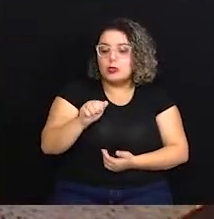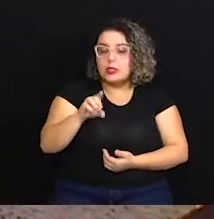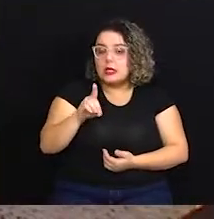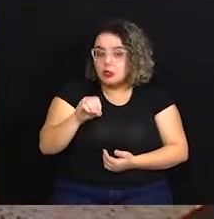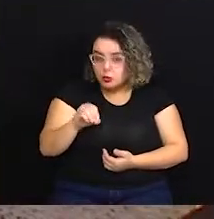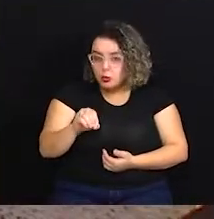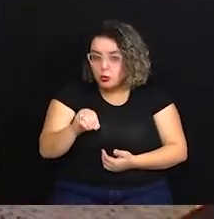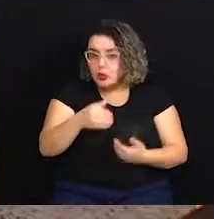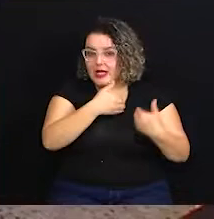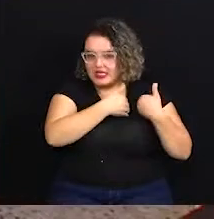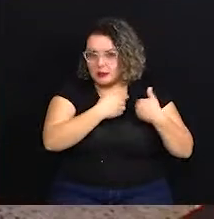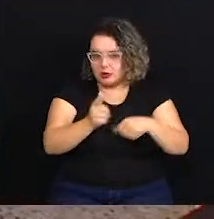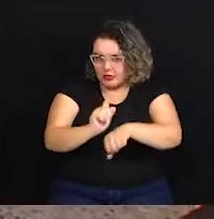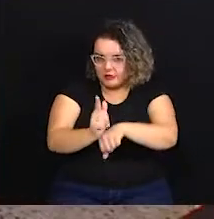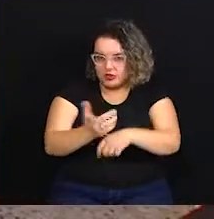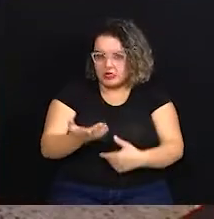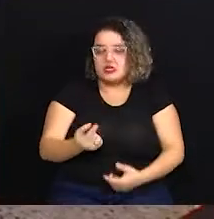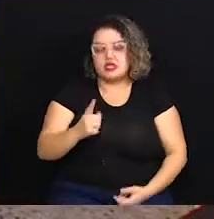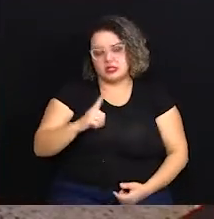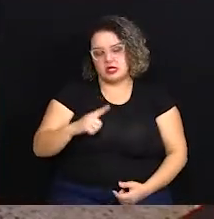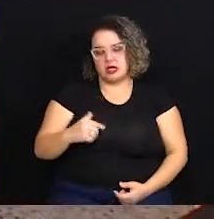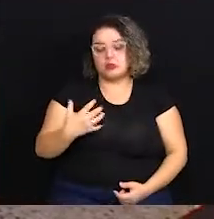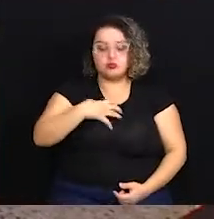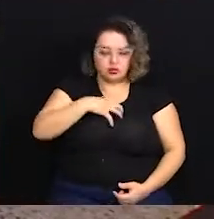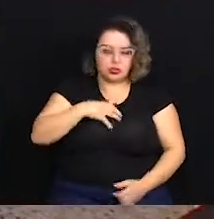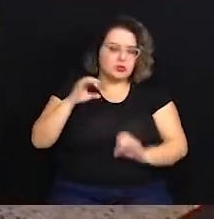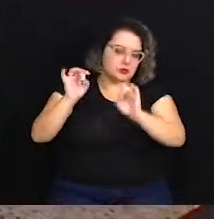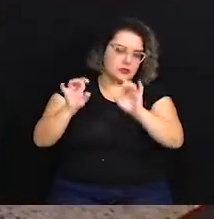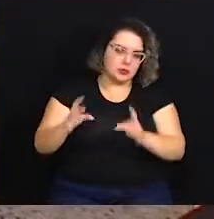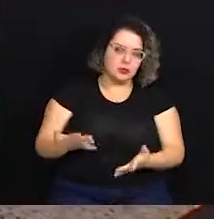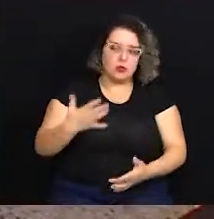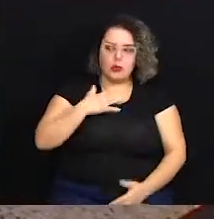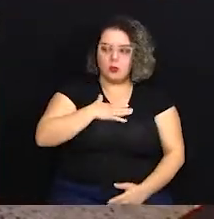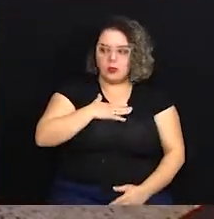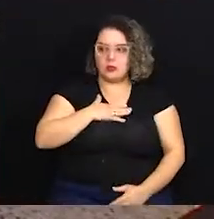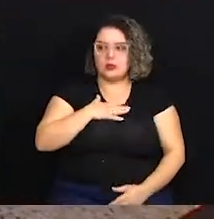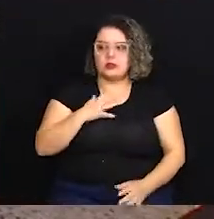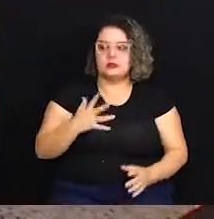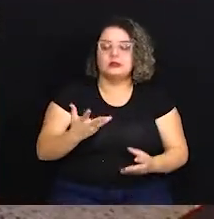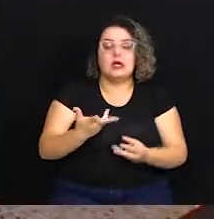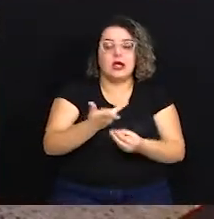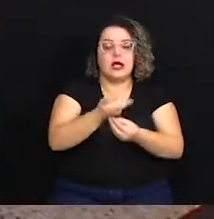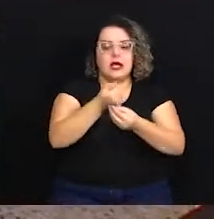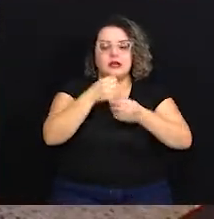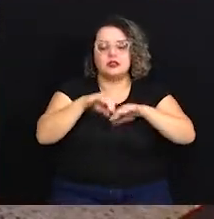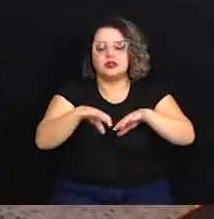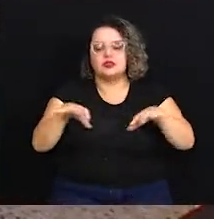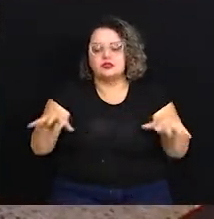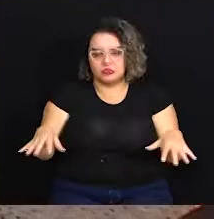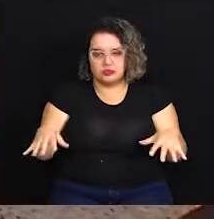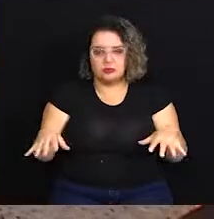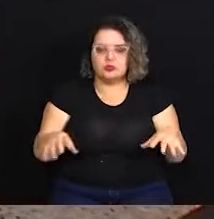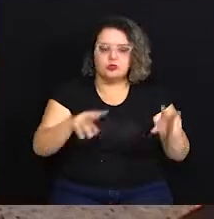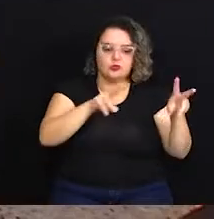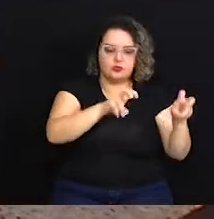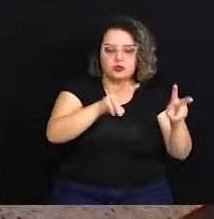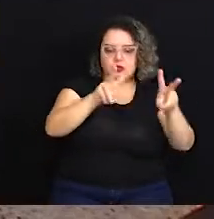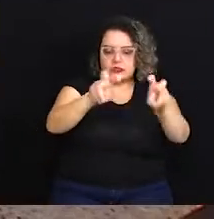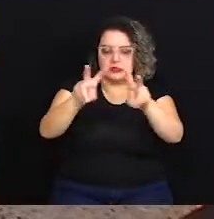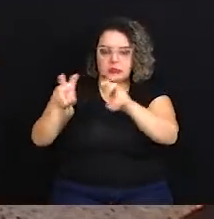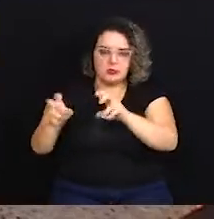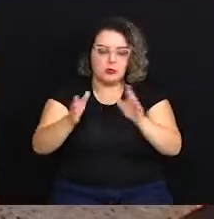de trabalho. O meu processo, primeiro eu trabalho um pouco da arte dividida, né, por temas, por